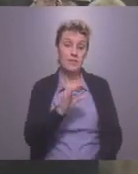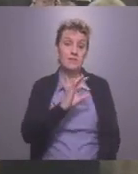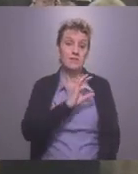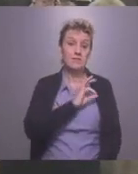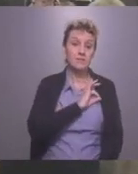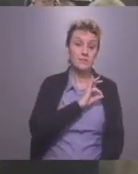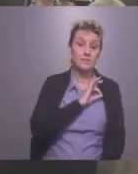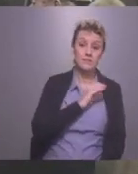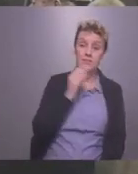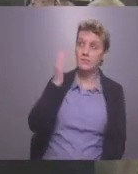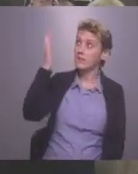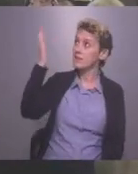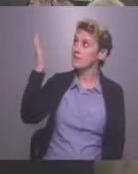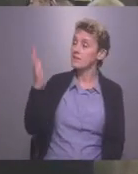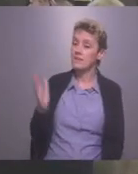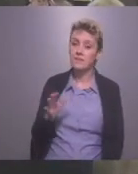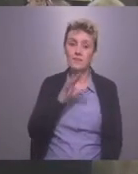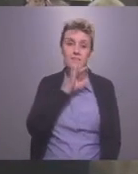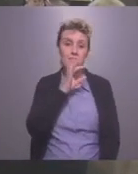Abençoai,